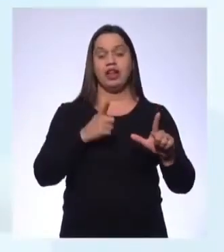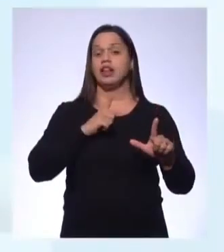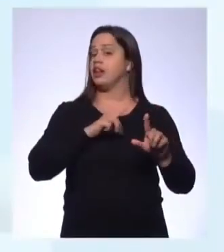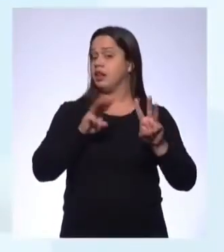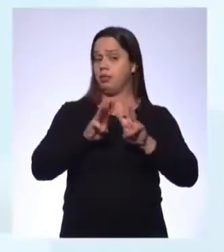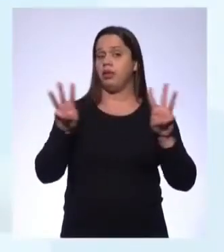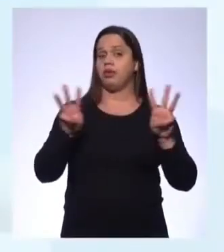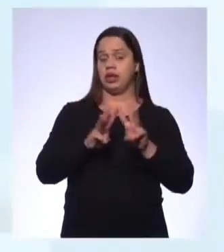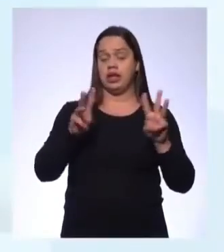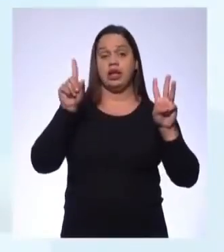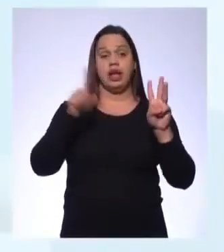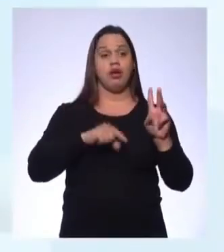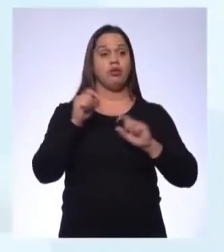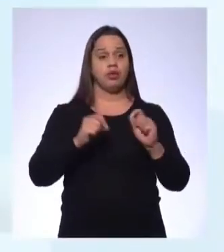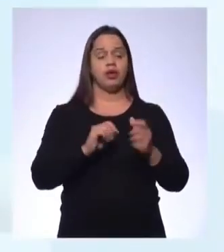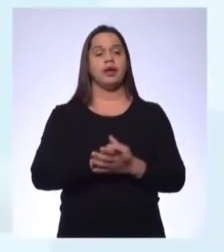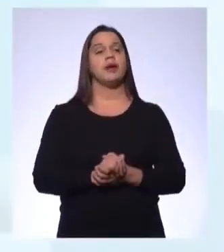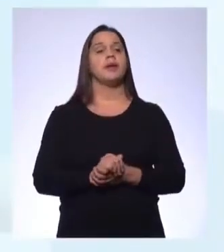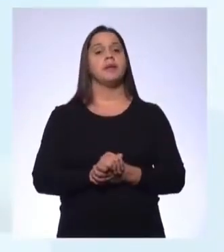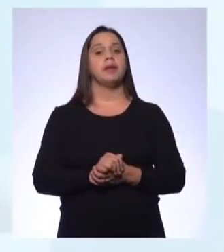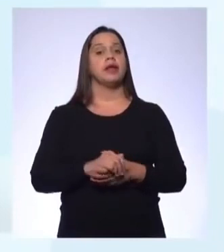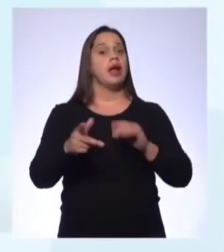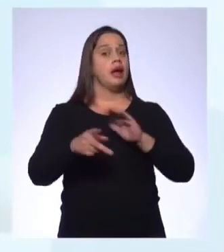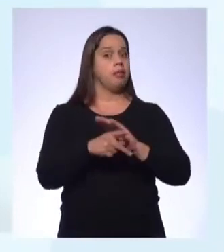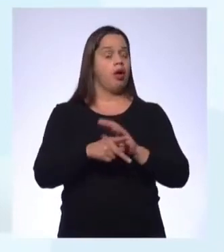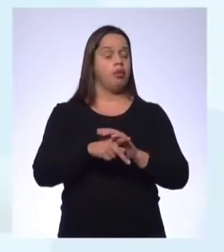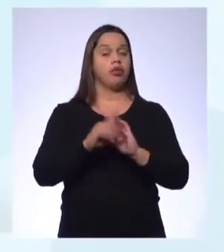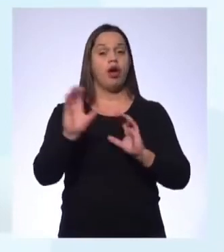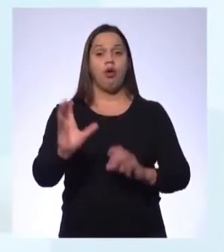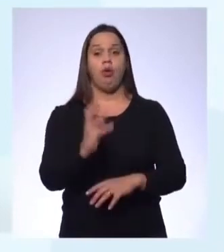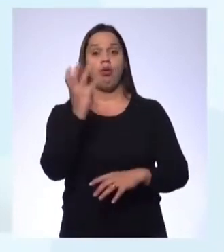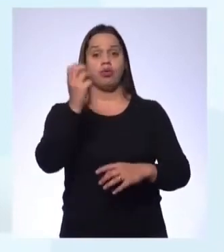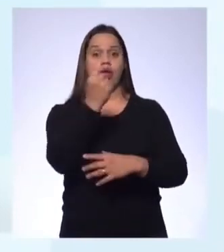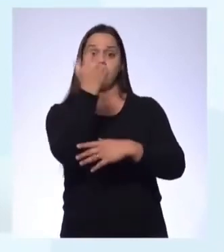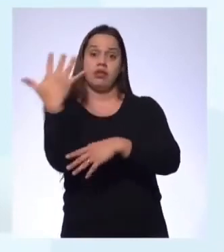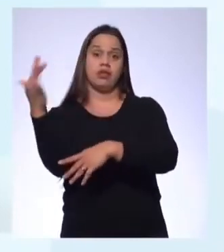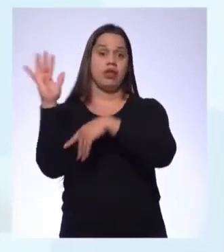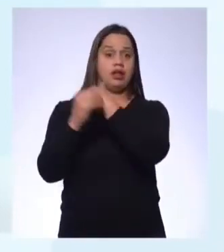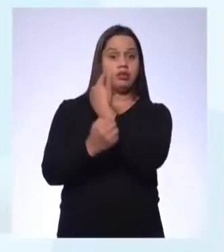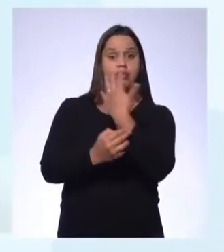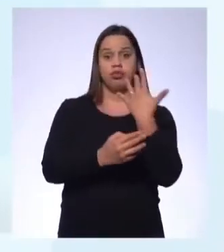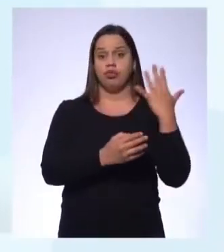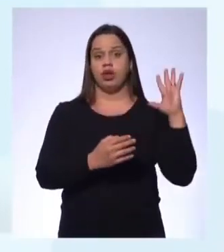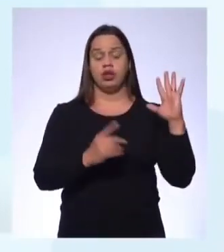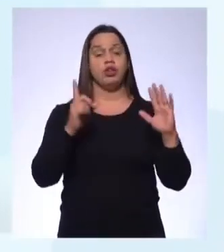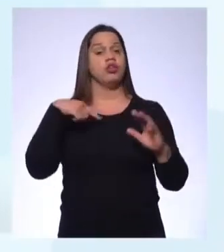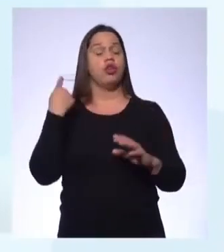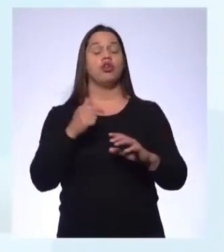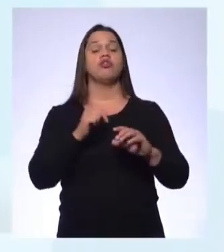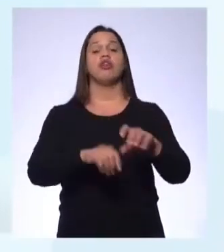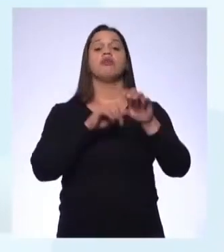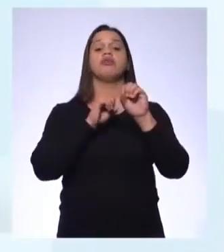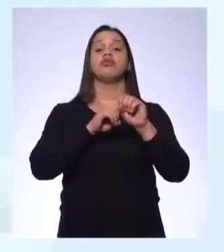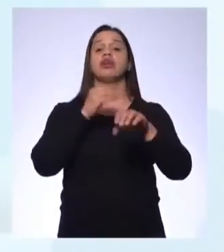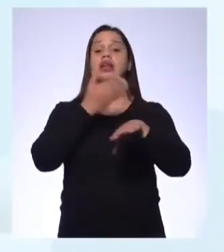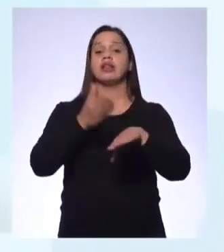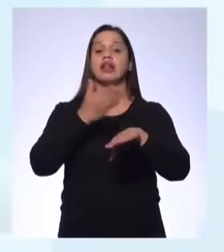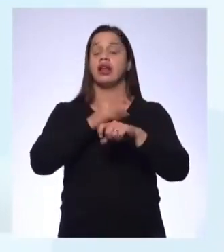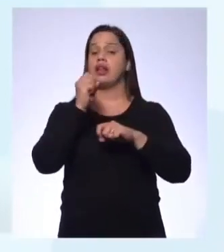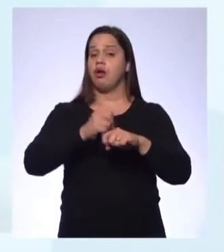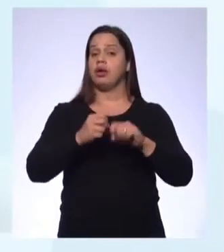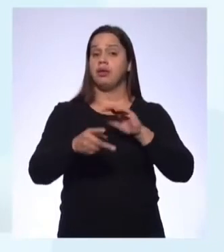link sobre natural phenomena, sobre fenômenos naturais. Nós vamos trabalhar o vocabulário desse